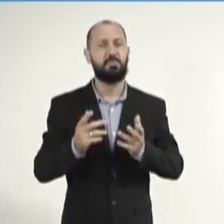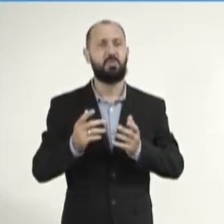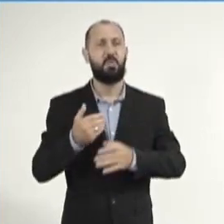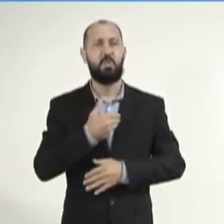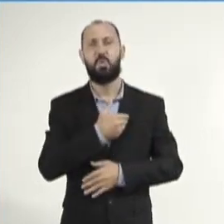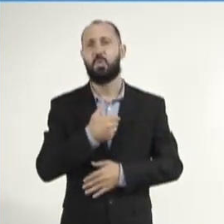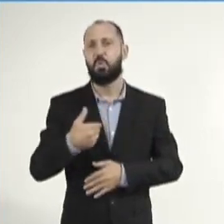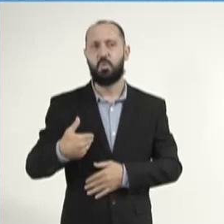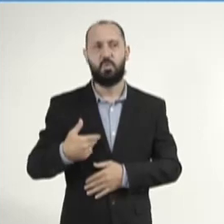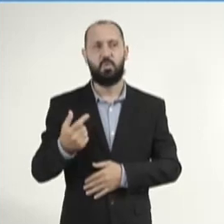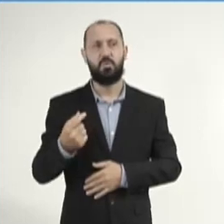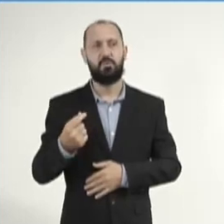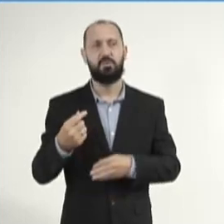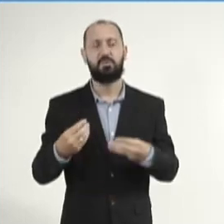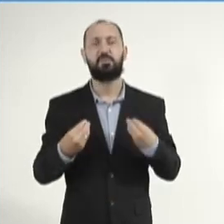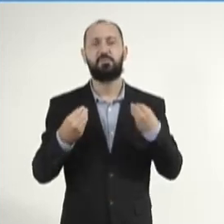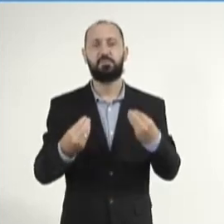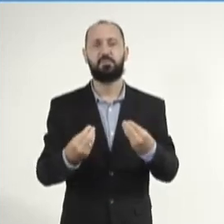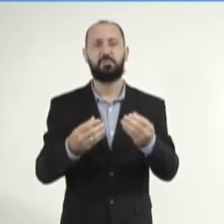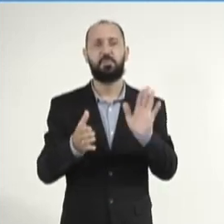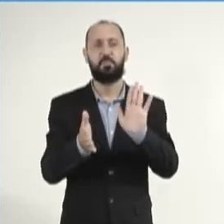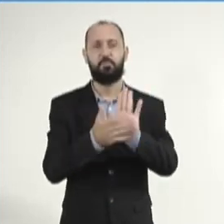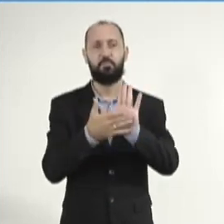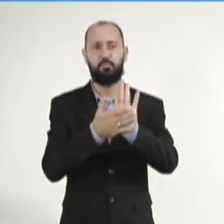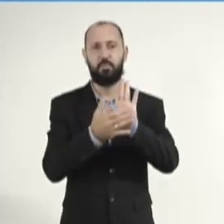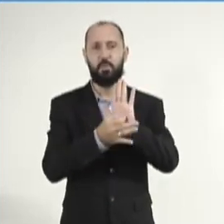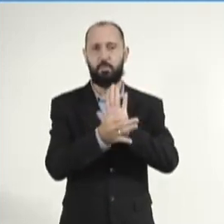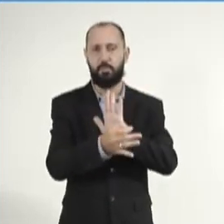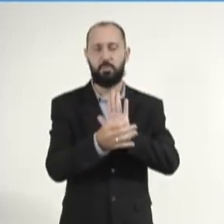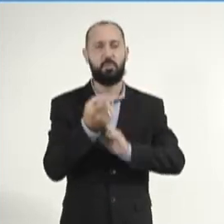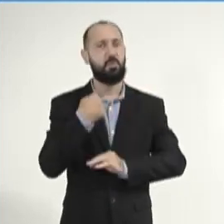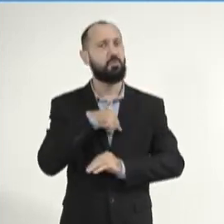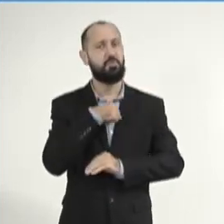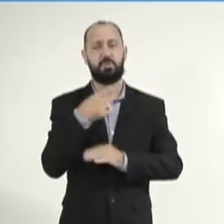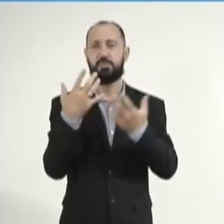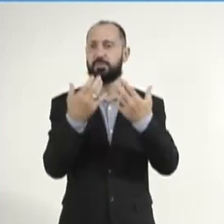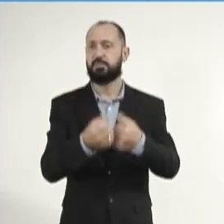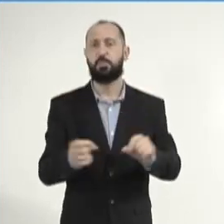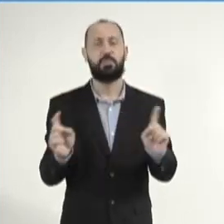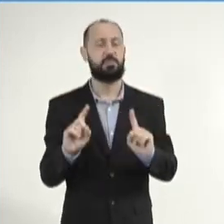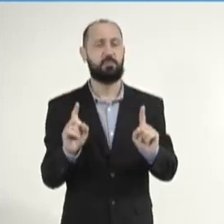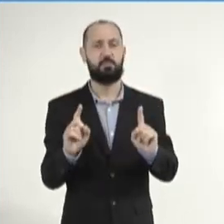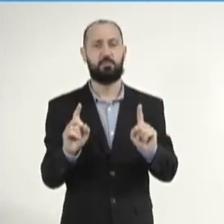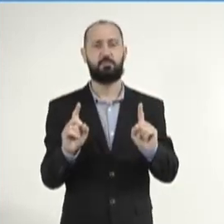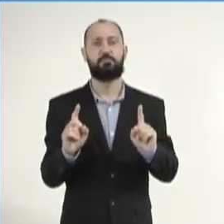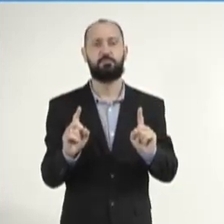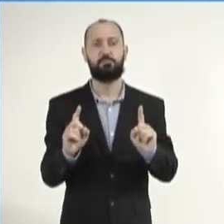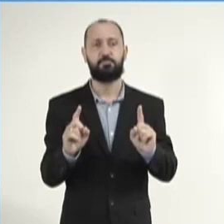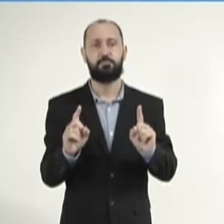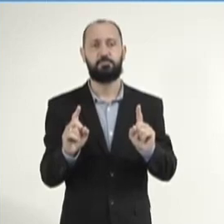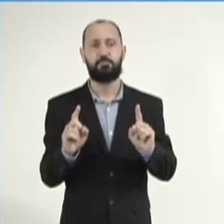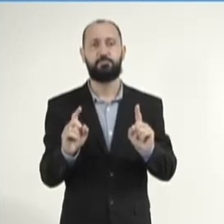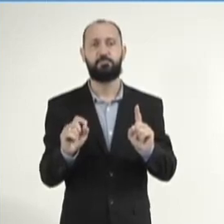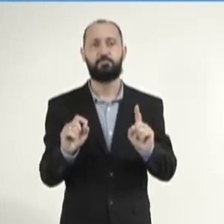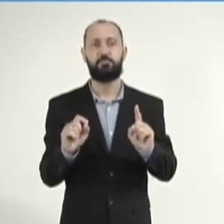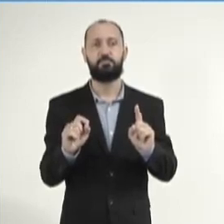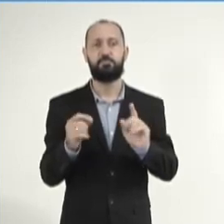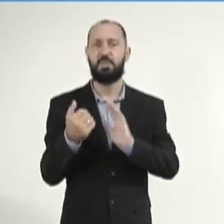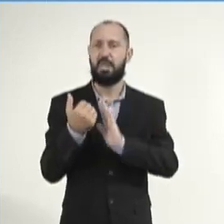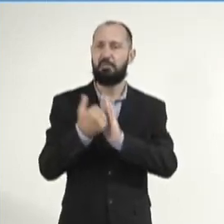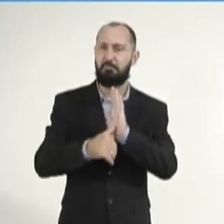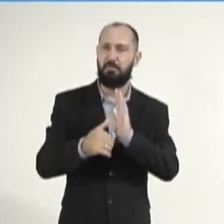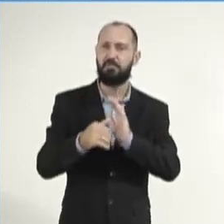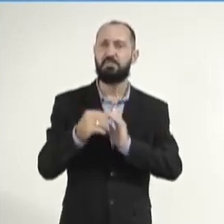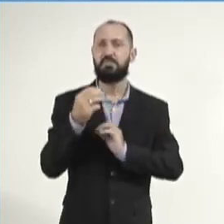O governo encaminhou para essa casa uma proposta que nós não aceitamos, né, de um abono